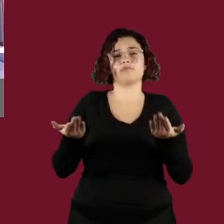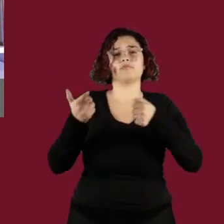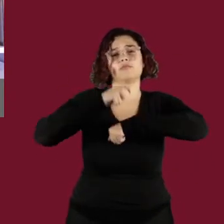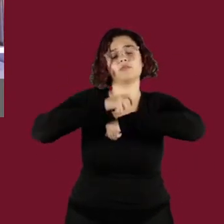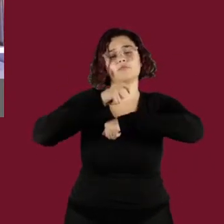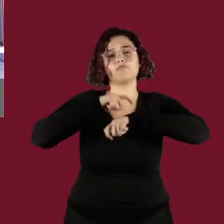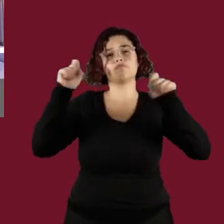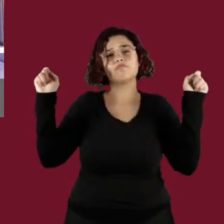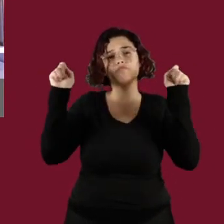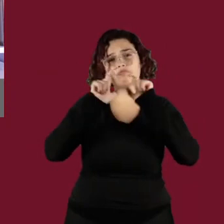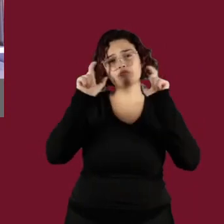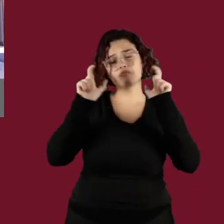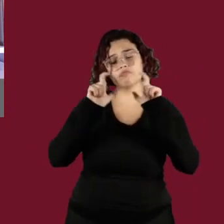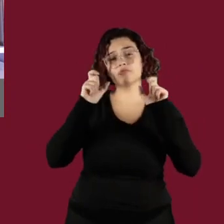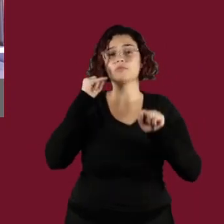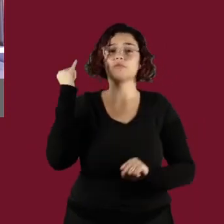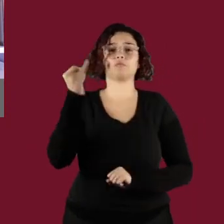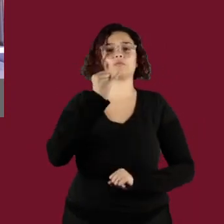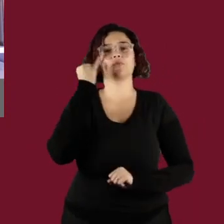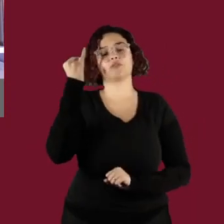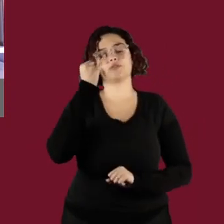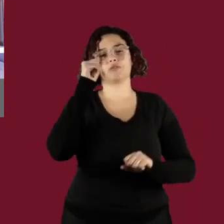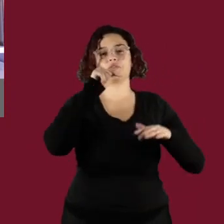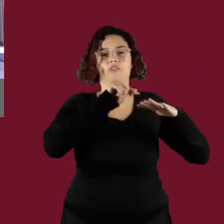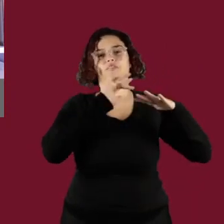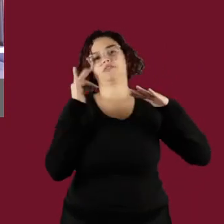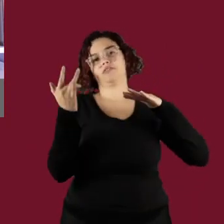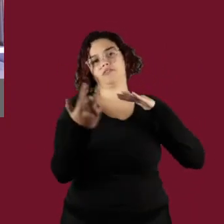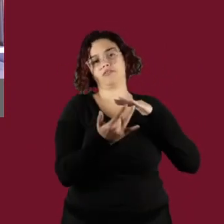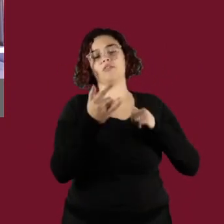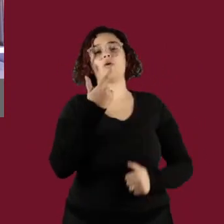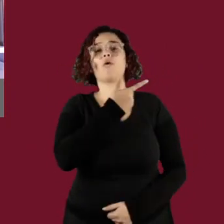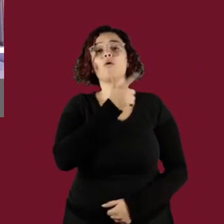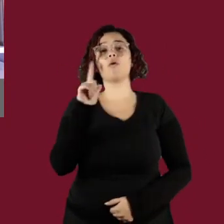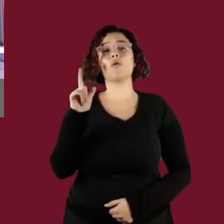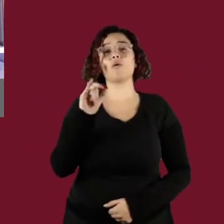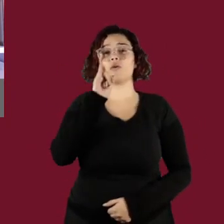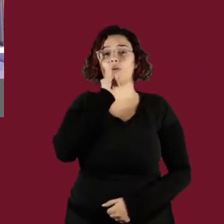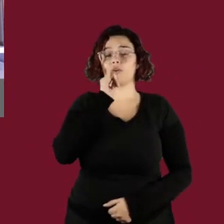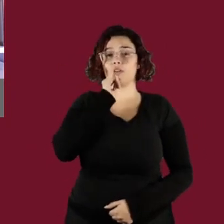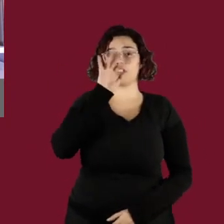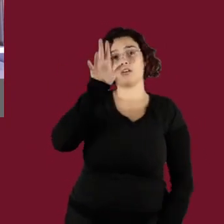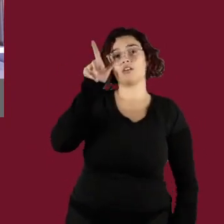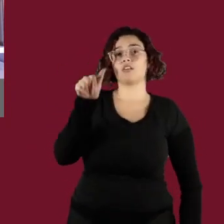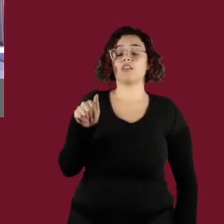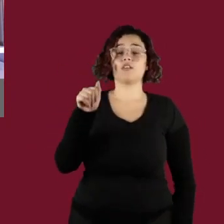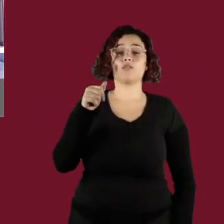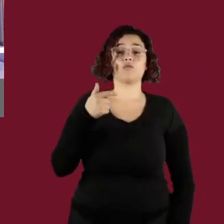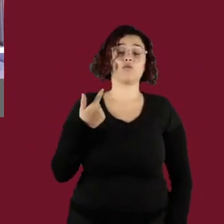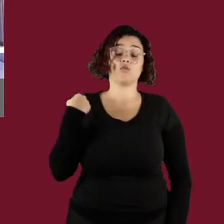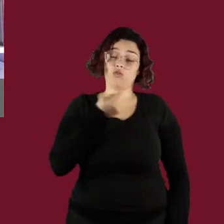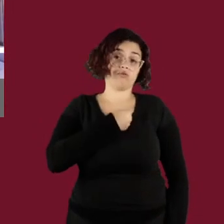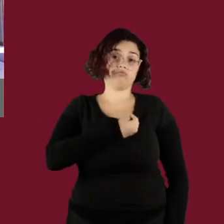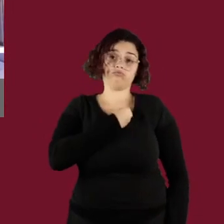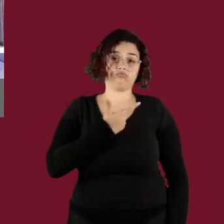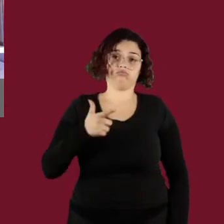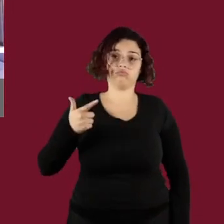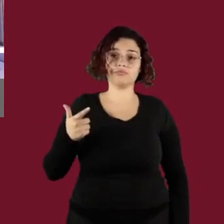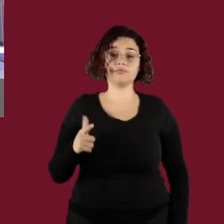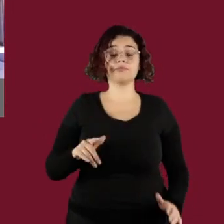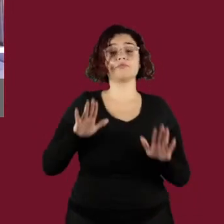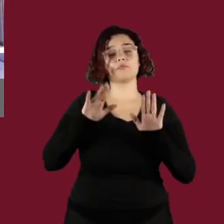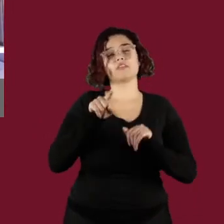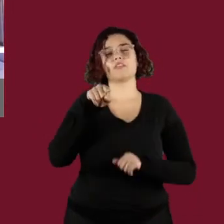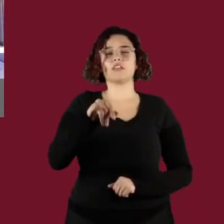para a importância de uma rede social. Há um outro exemplo que foi o da África. Nós nem estávamos lá. Este exemplo